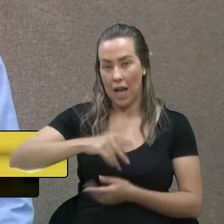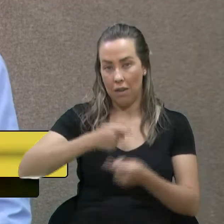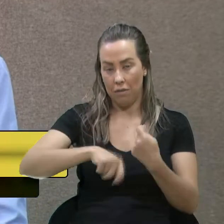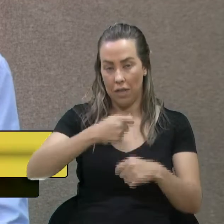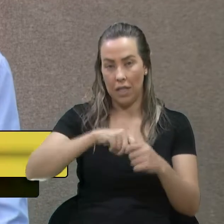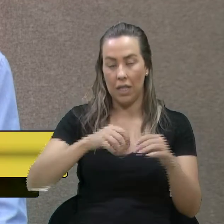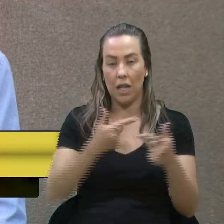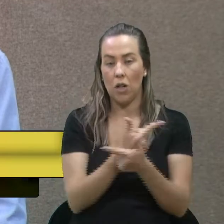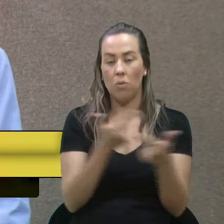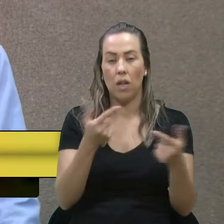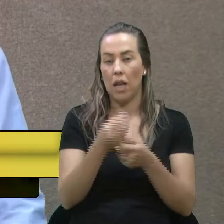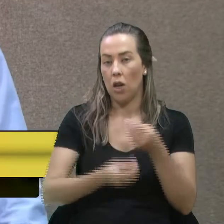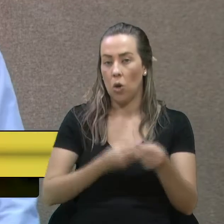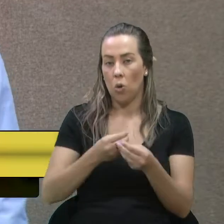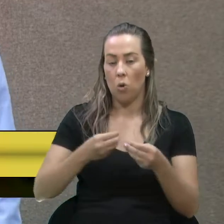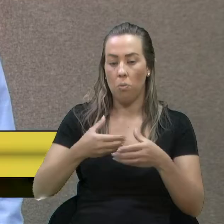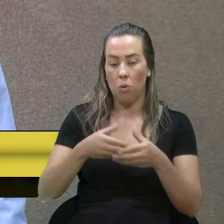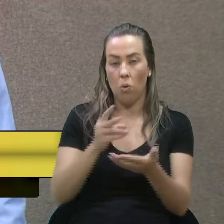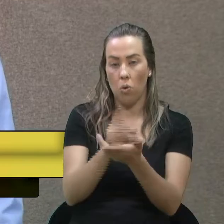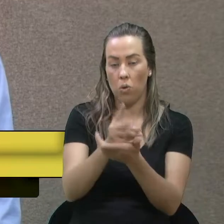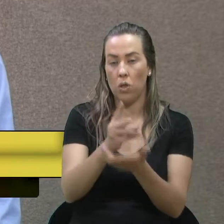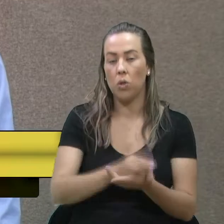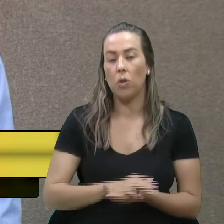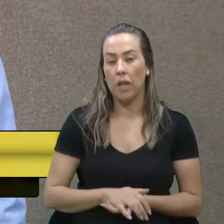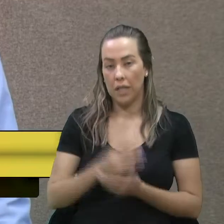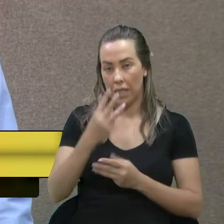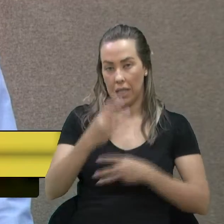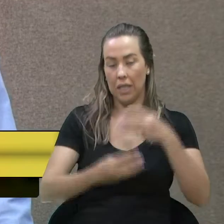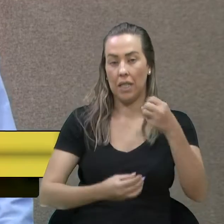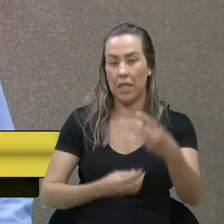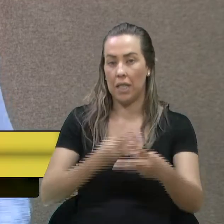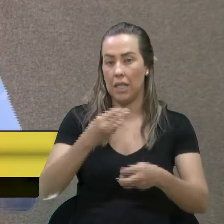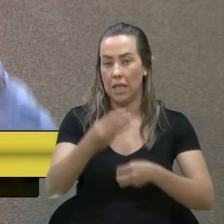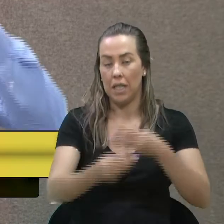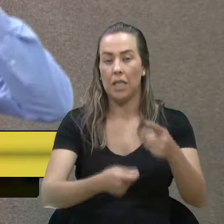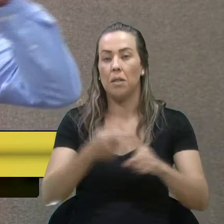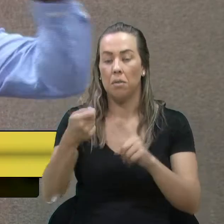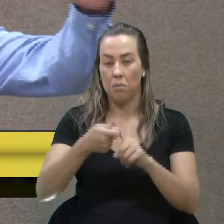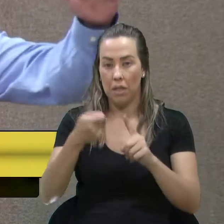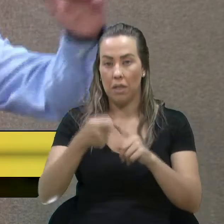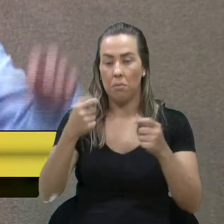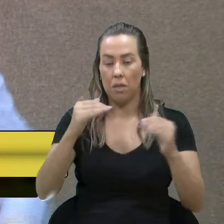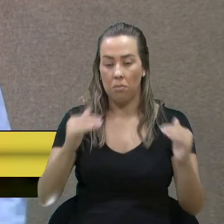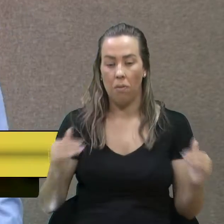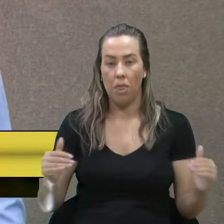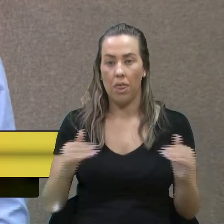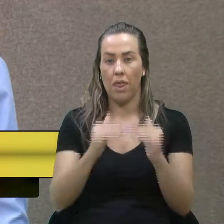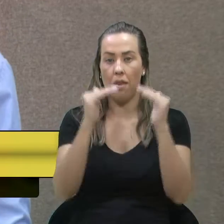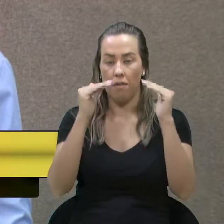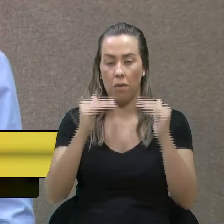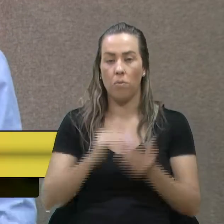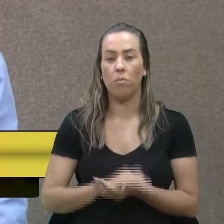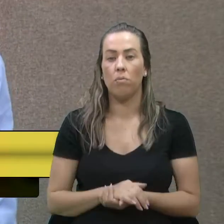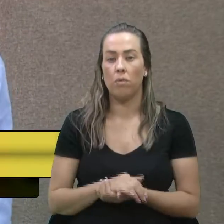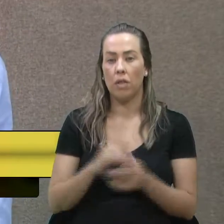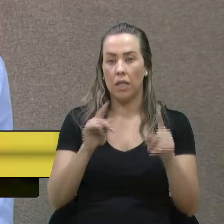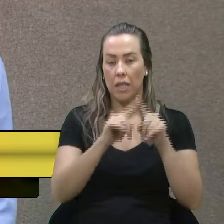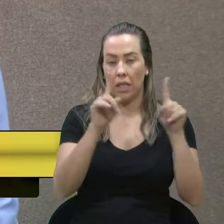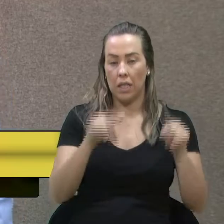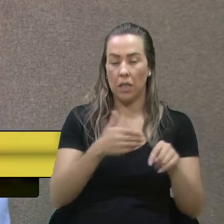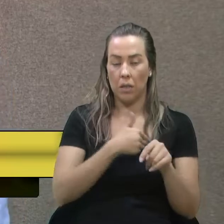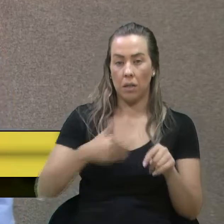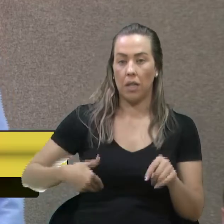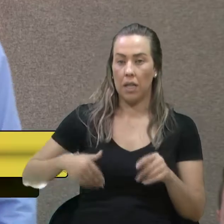ser sustentável e também a trimestralidade é algo que nós temos que nivelar a sociedade, tanto no serviço público como no serviço